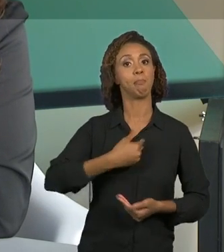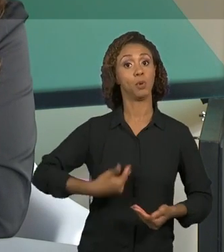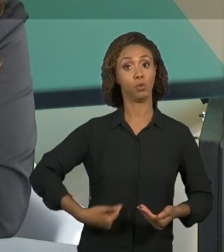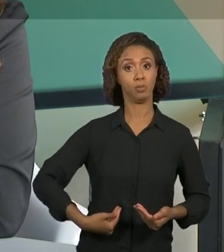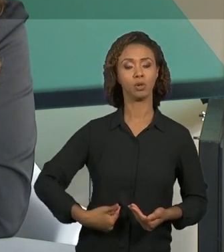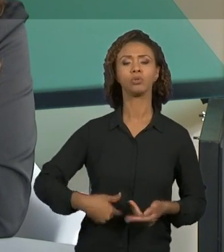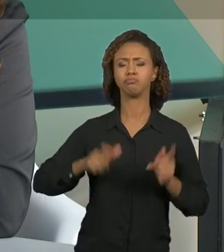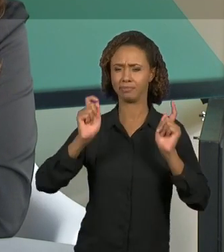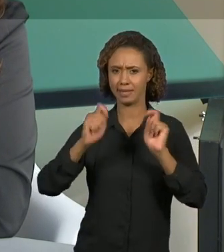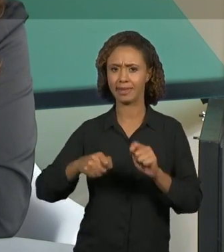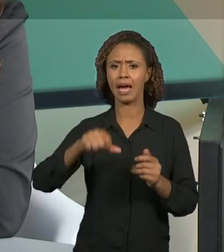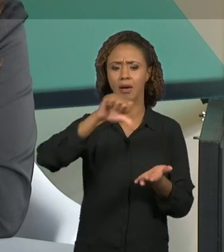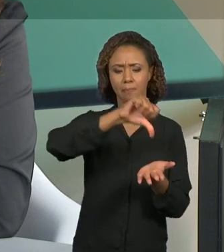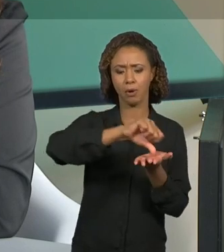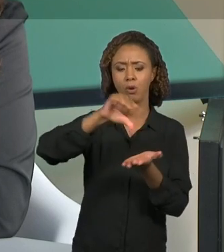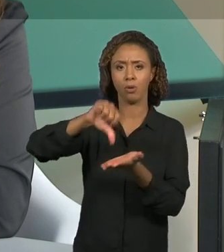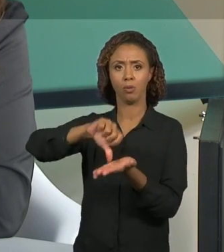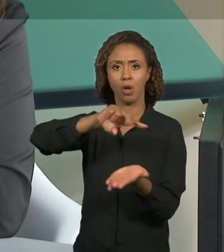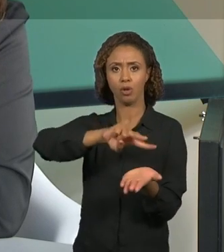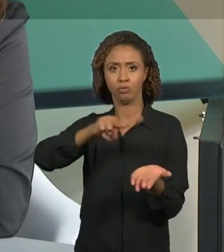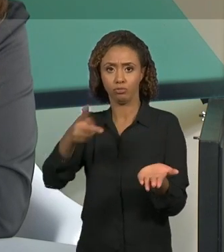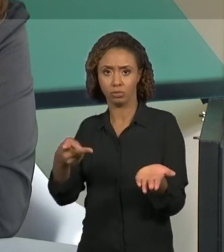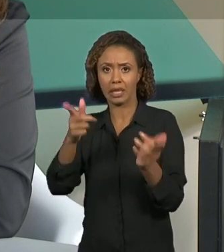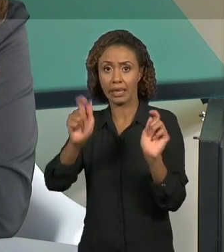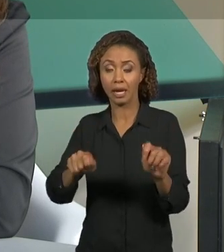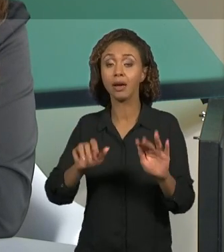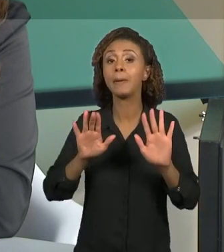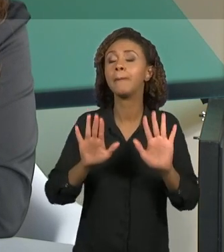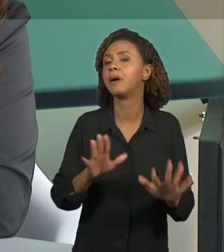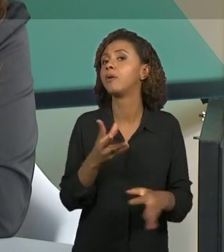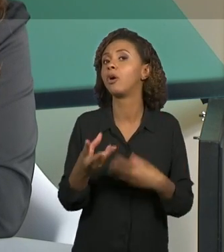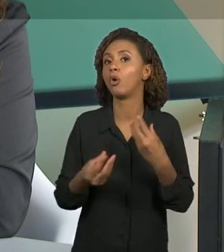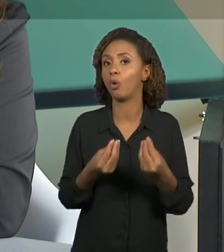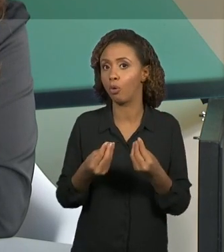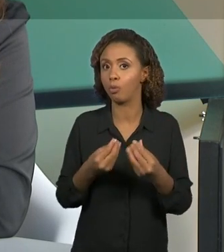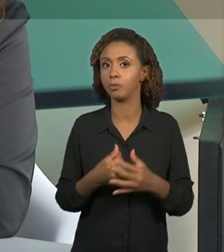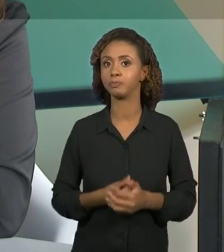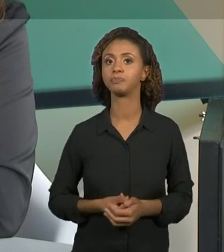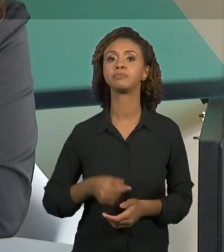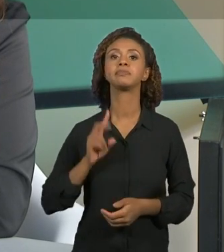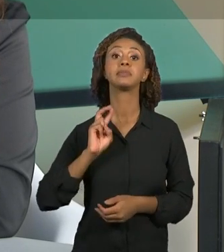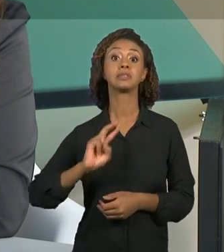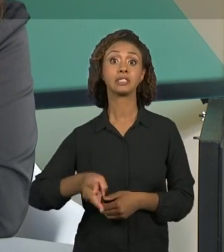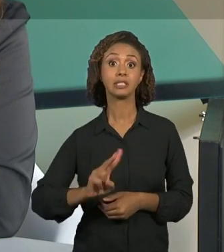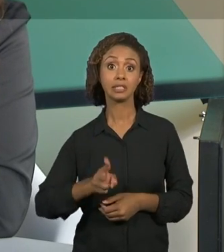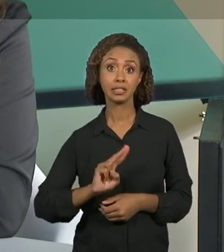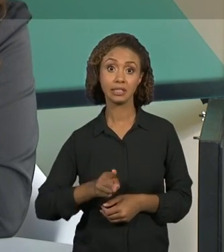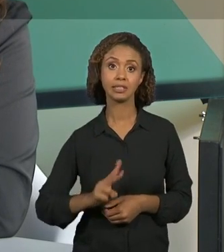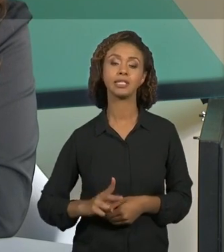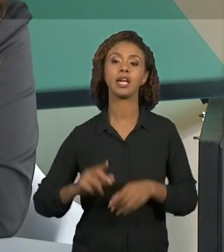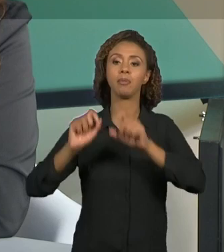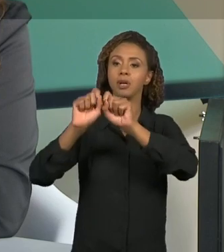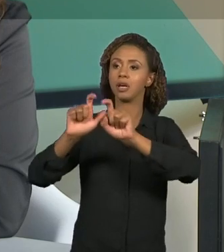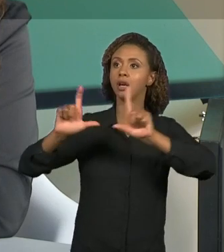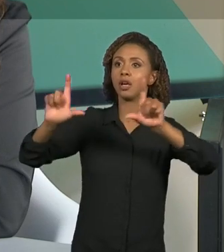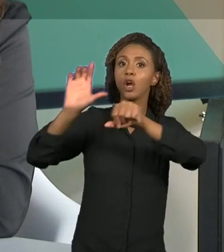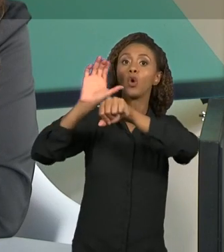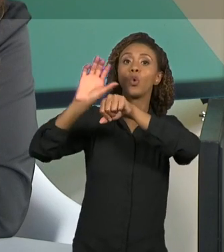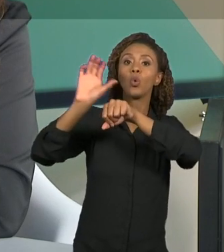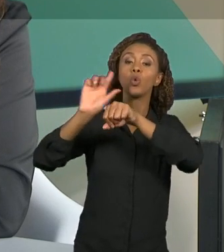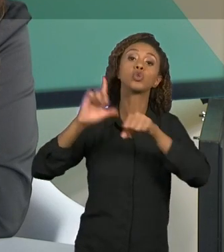é só que como que a gente faz a gente sempre deixa na nossa página de curso um